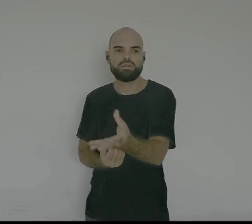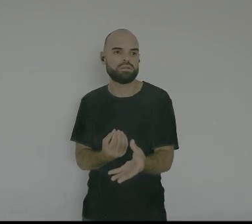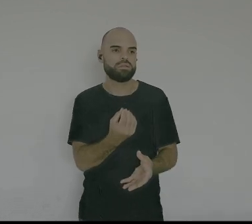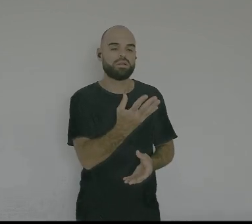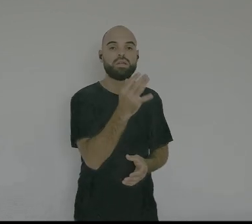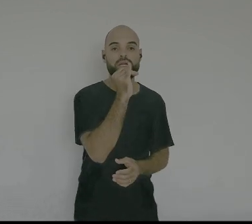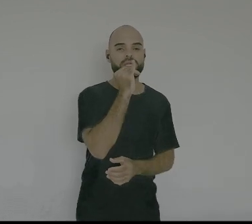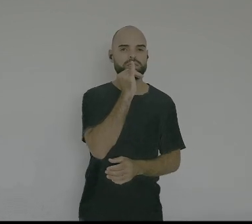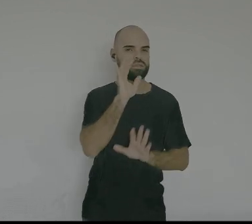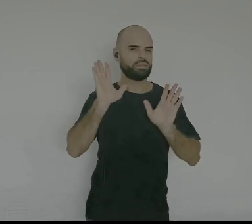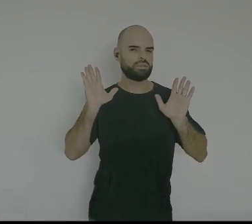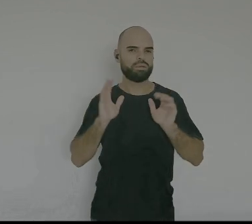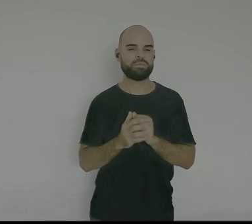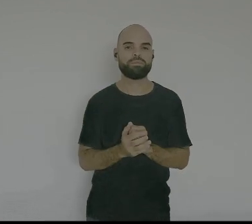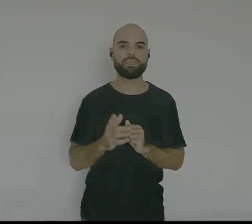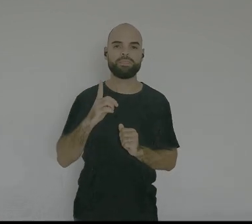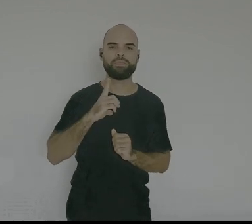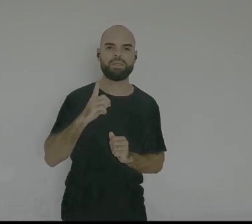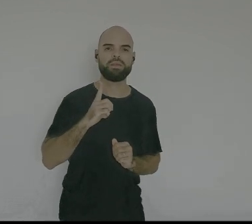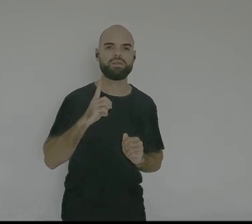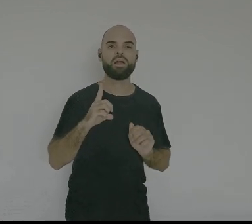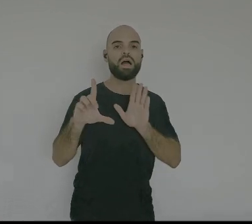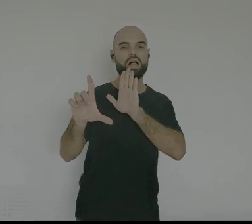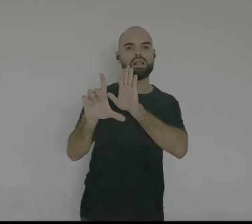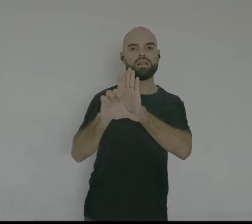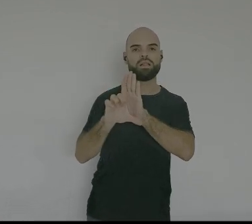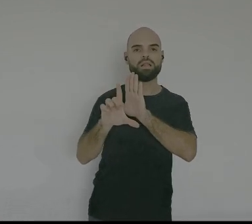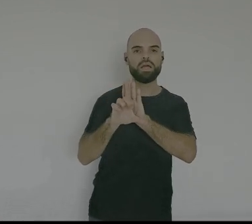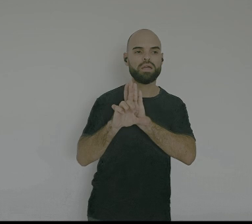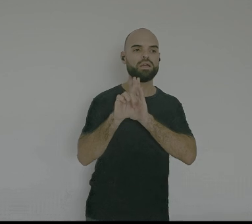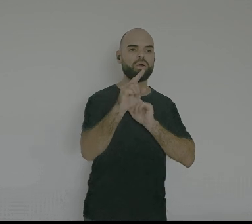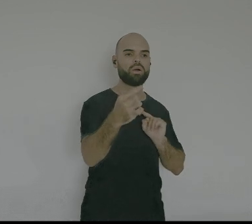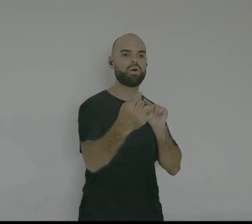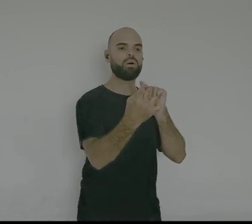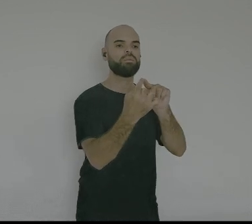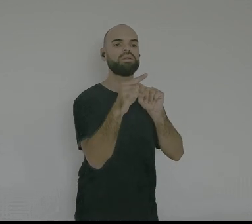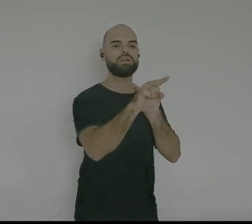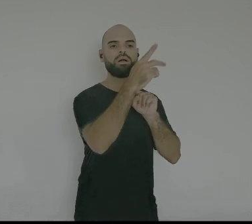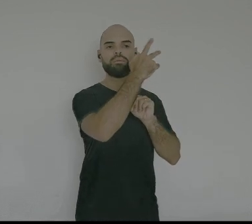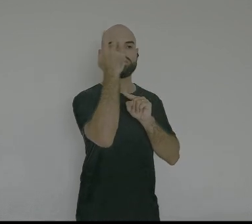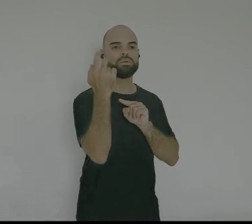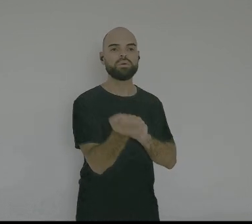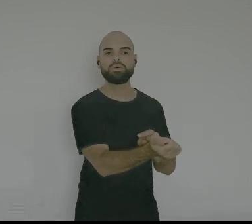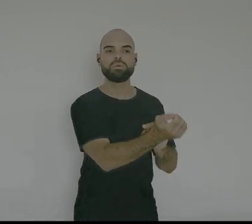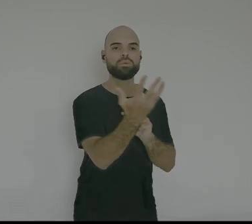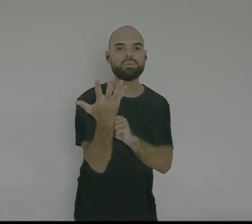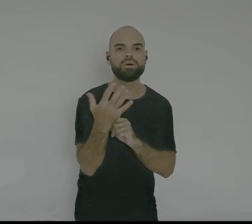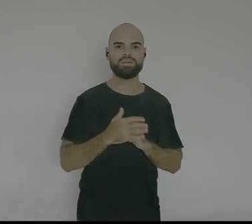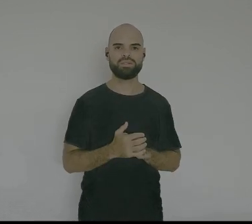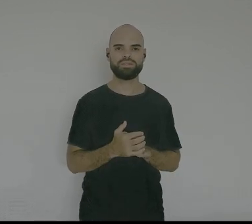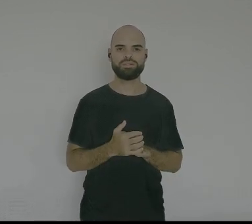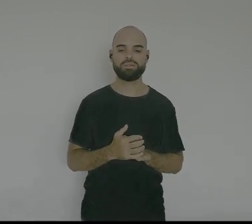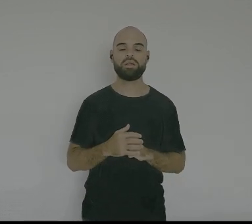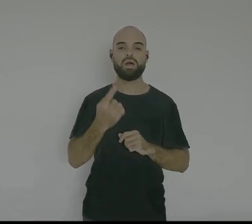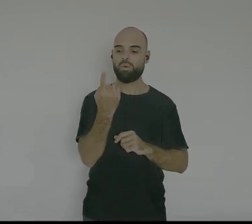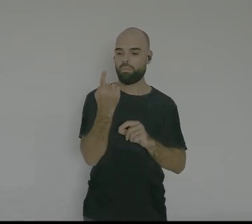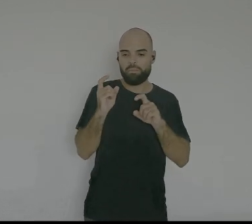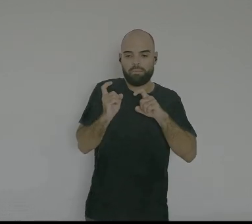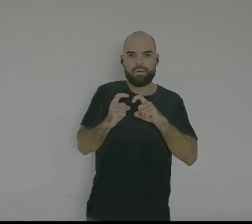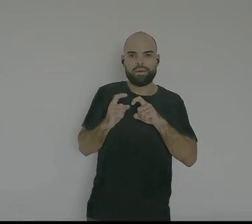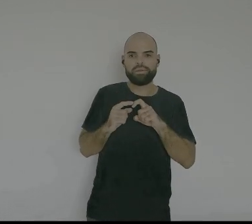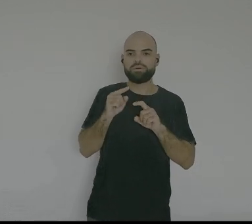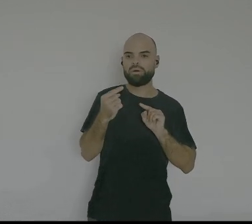que praticamos, baseadas em X leitos por 1.000 habitantes, X médicos,